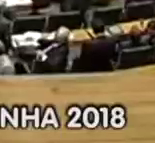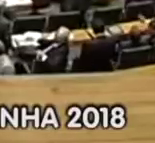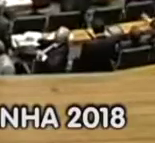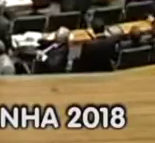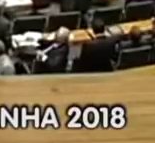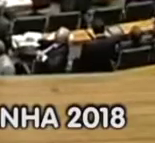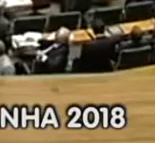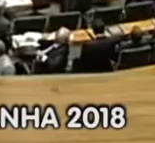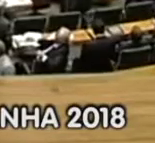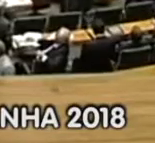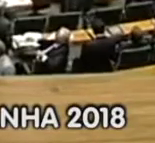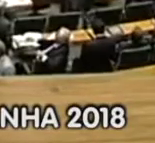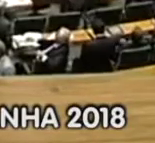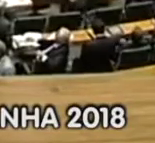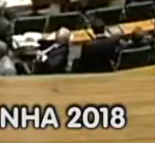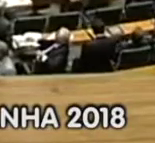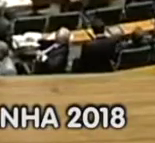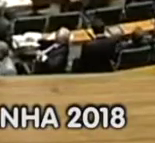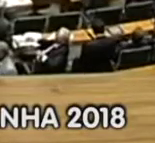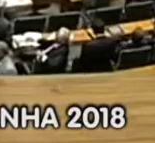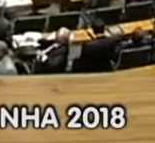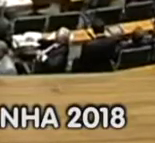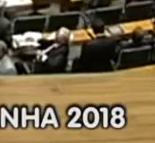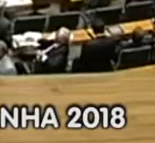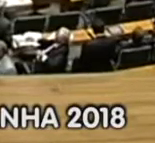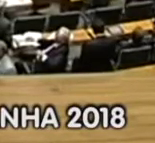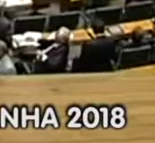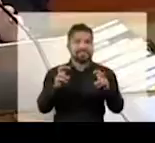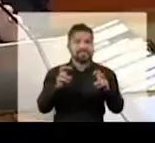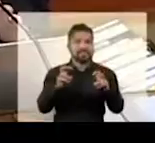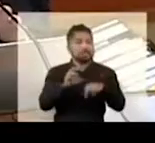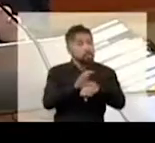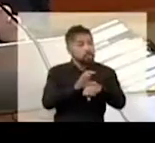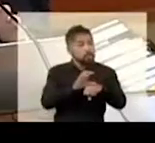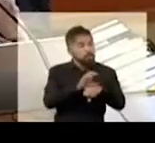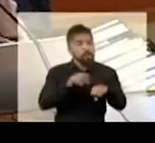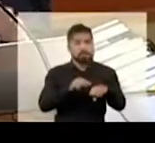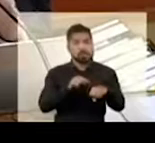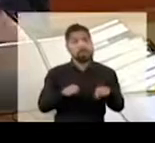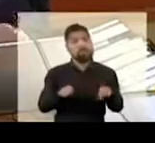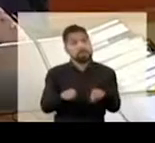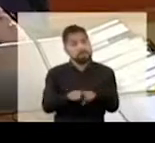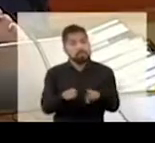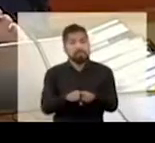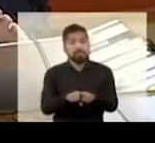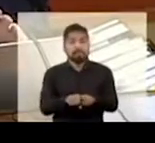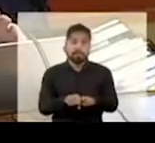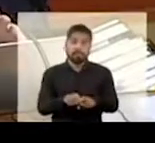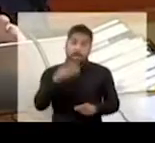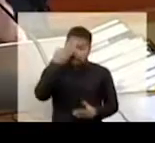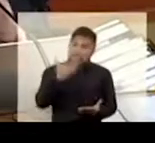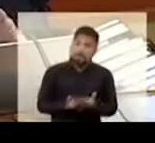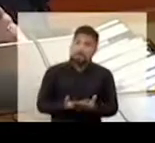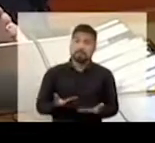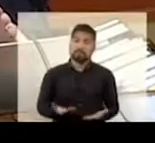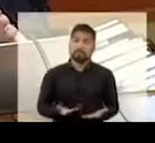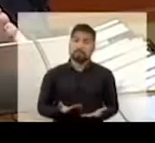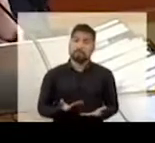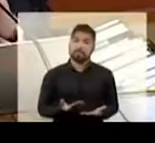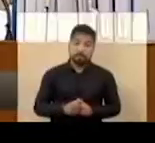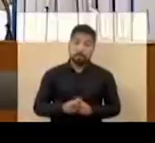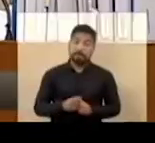divulgação dos candidatos aos cargos majoritários com a proibição de doações por parte de pessoas